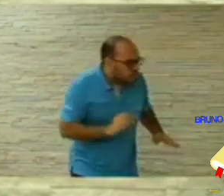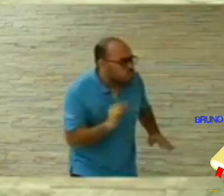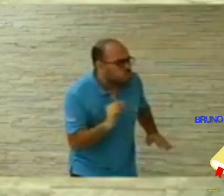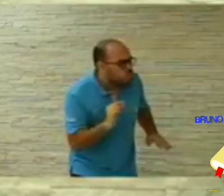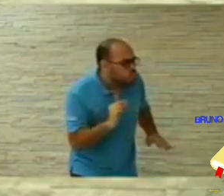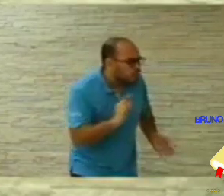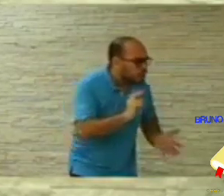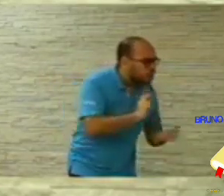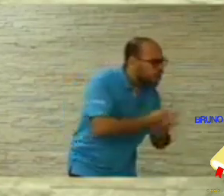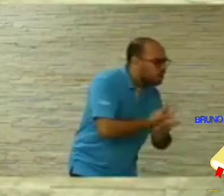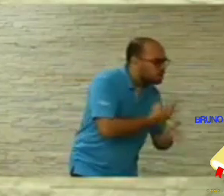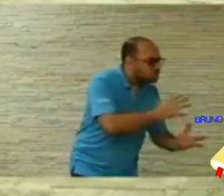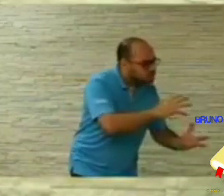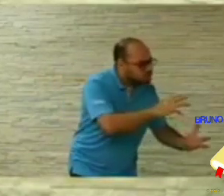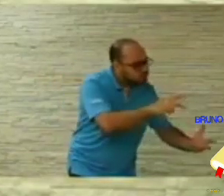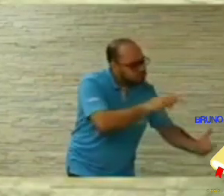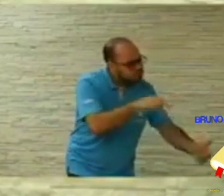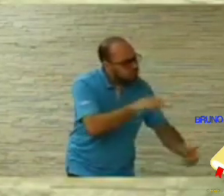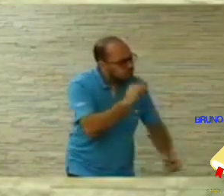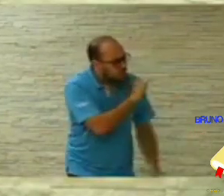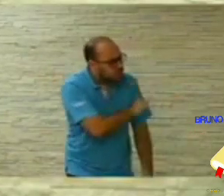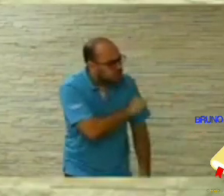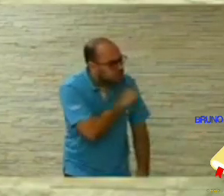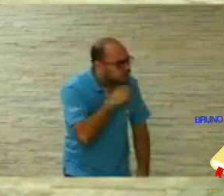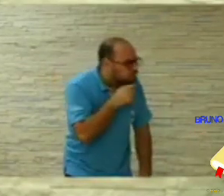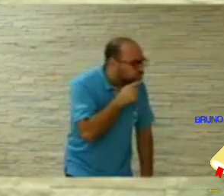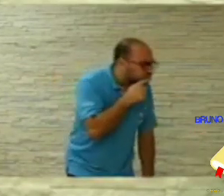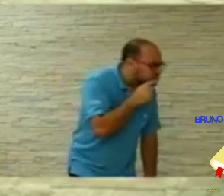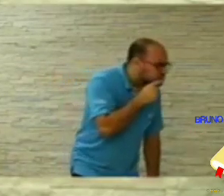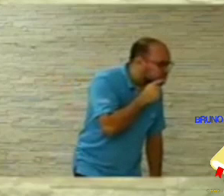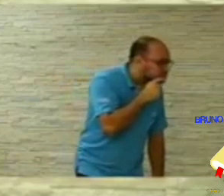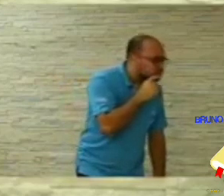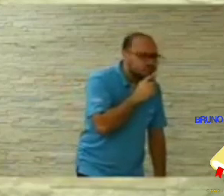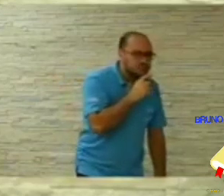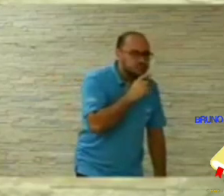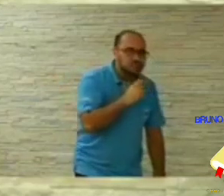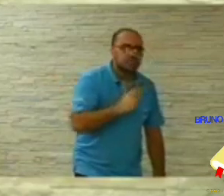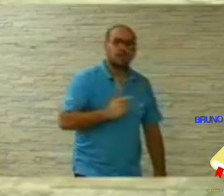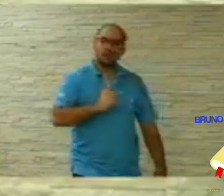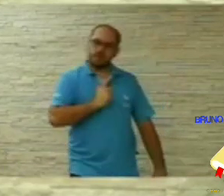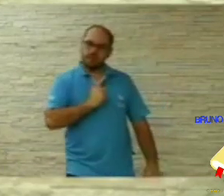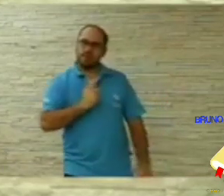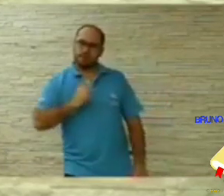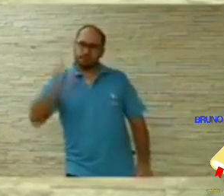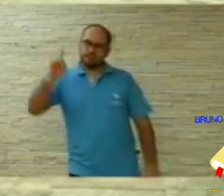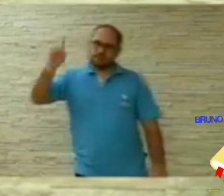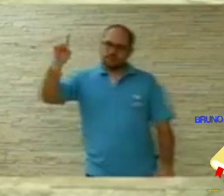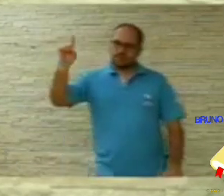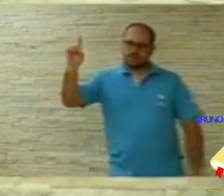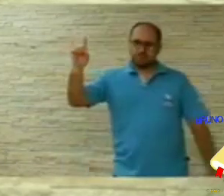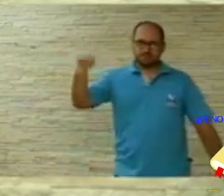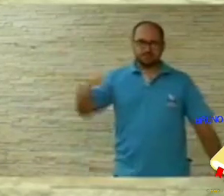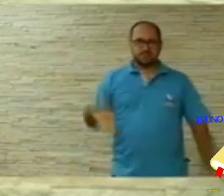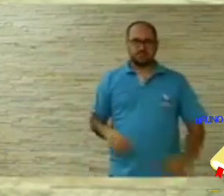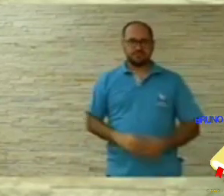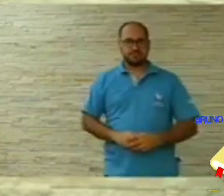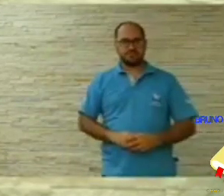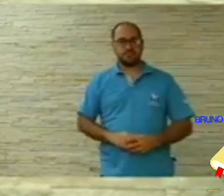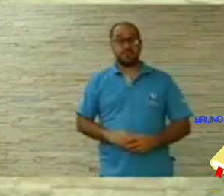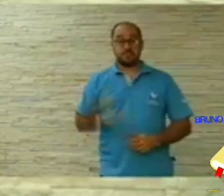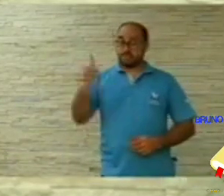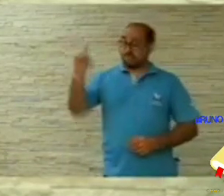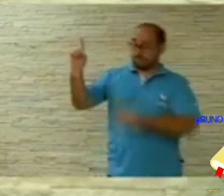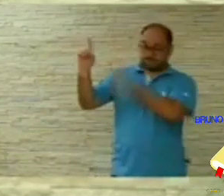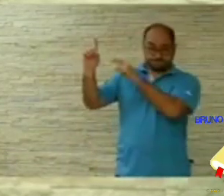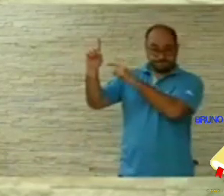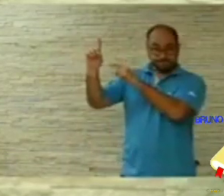no céu e na terra. Sabe, gente, Deus está dizendo para a gente o seguinte, nessa noite, que Ele é um Deus